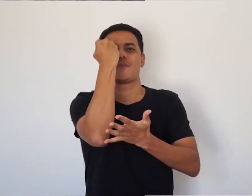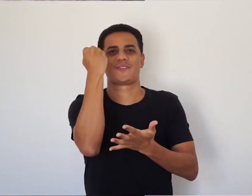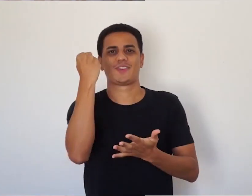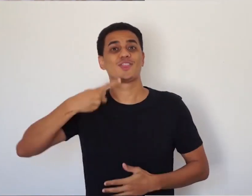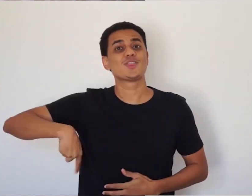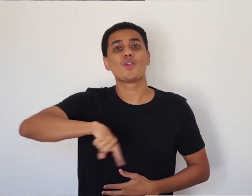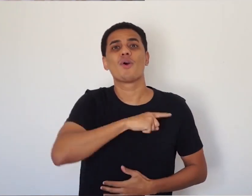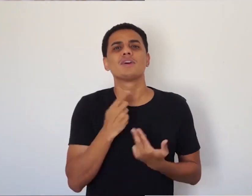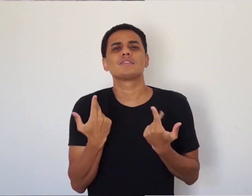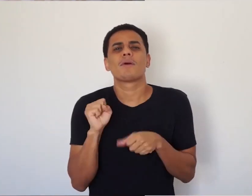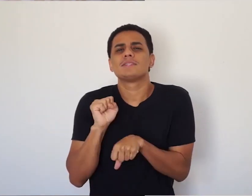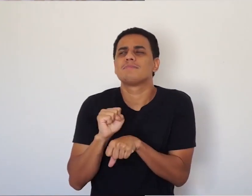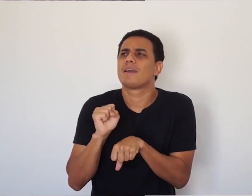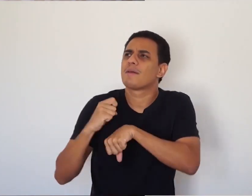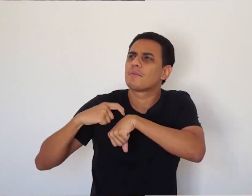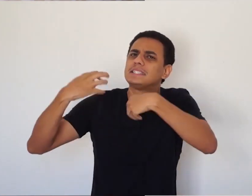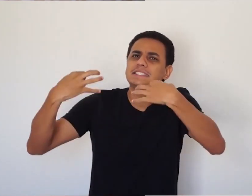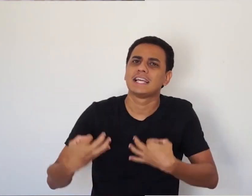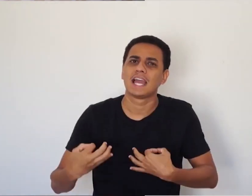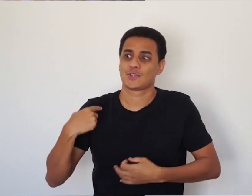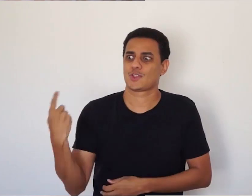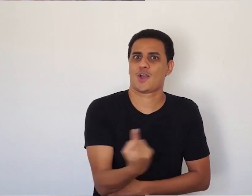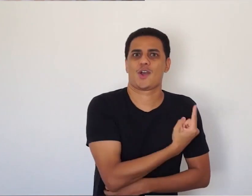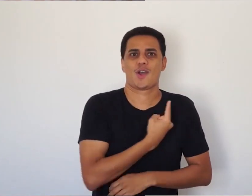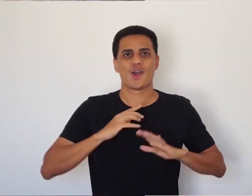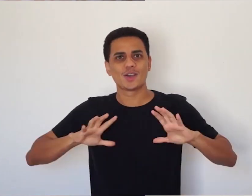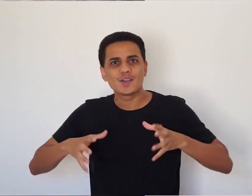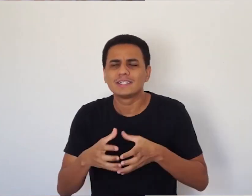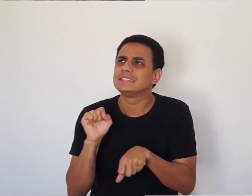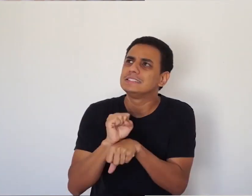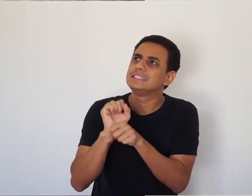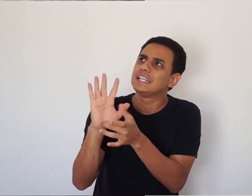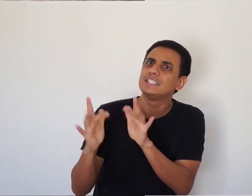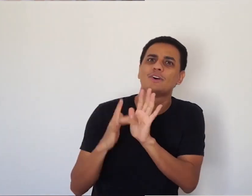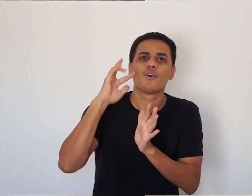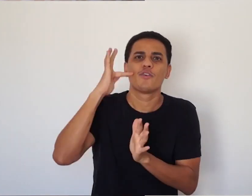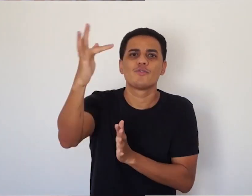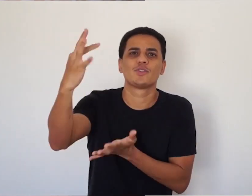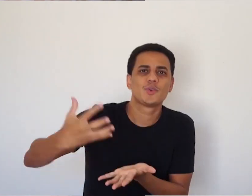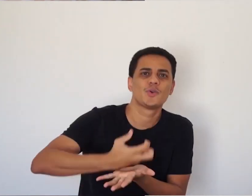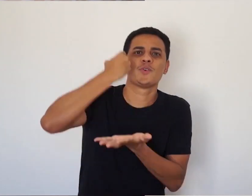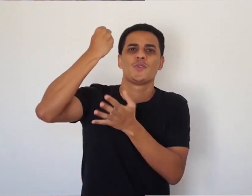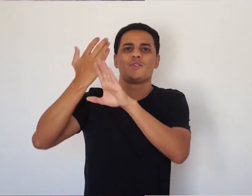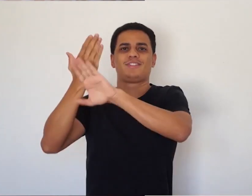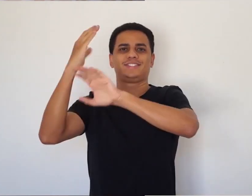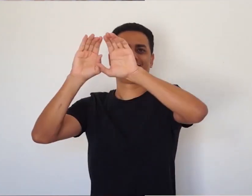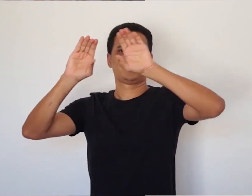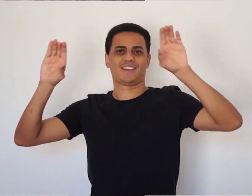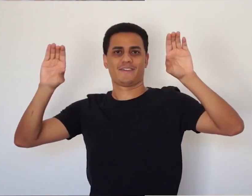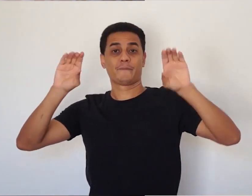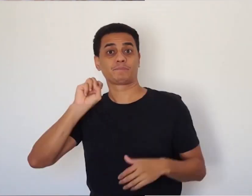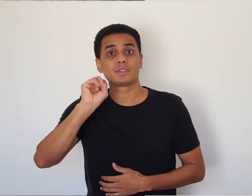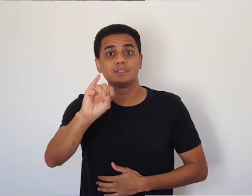vai buscar a sua igreja, a noiva dele, que somos eu e você. E todos nós que colocamos a nossa fé em Cristo